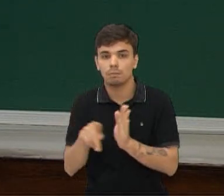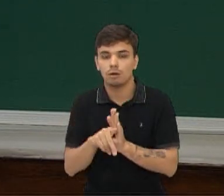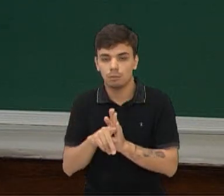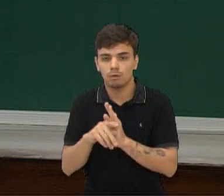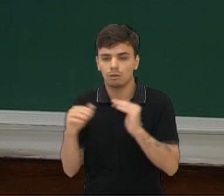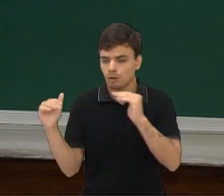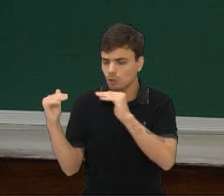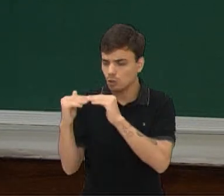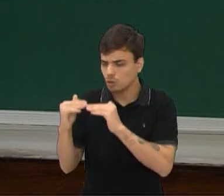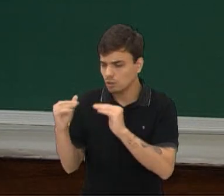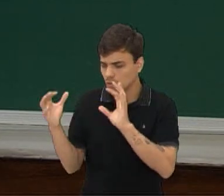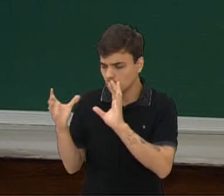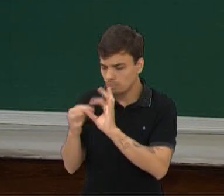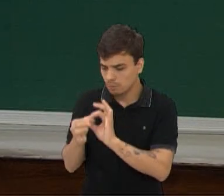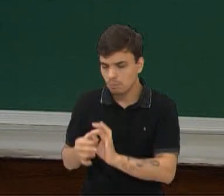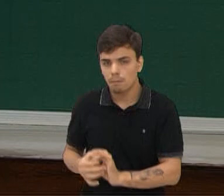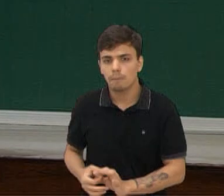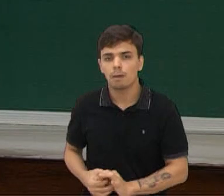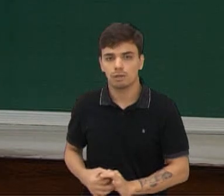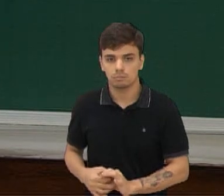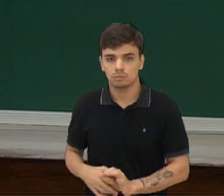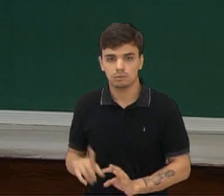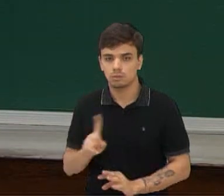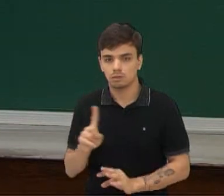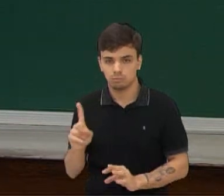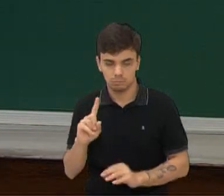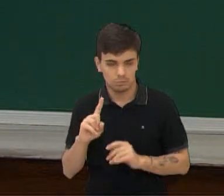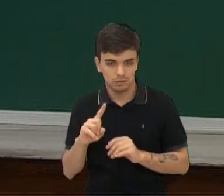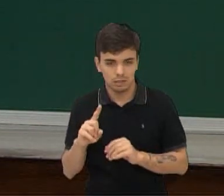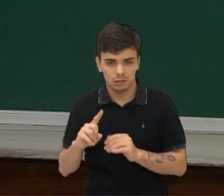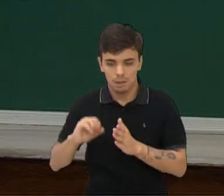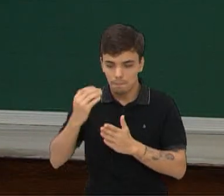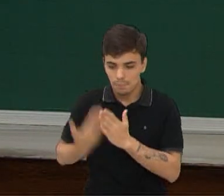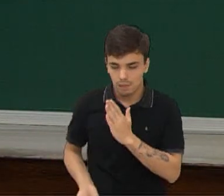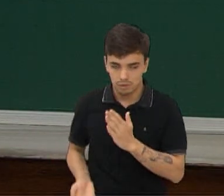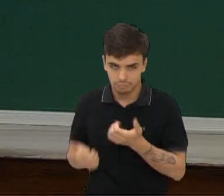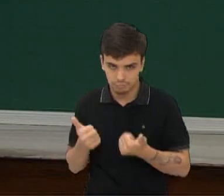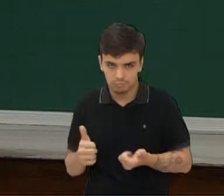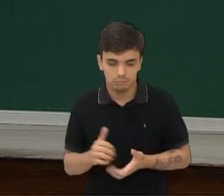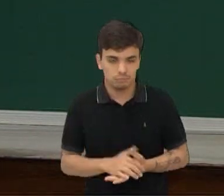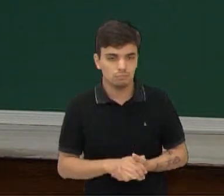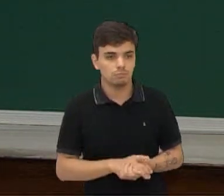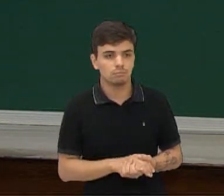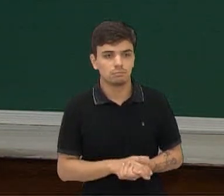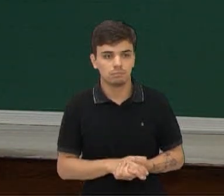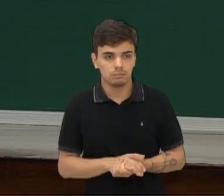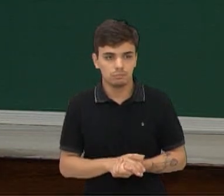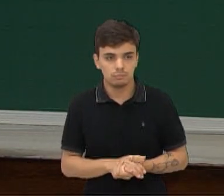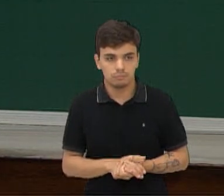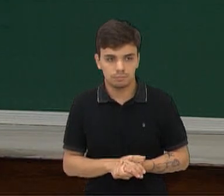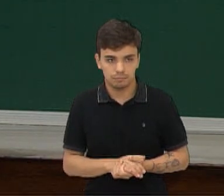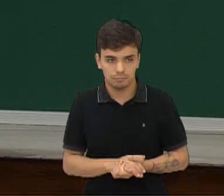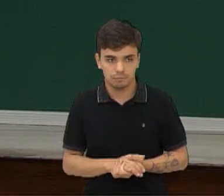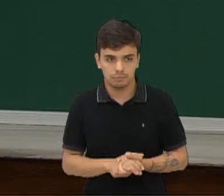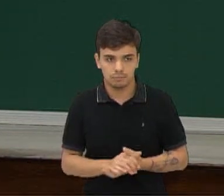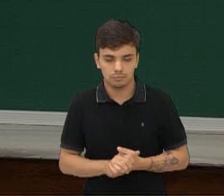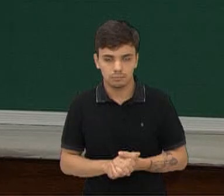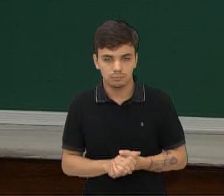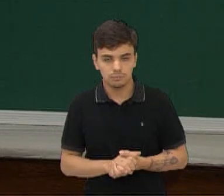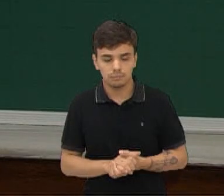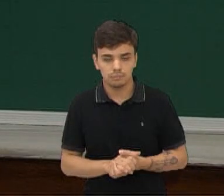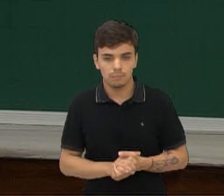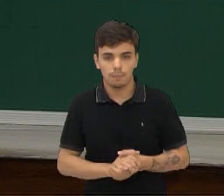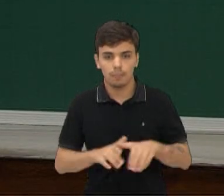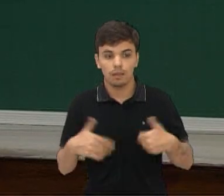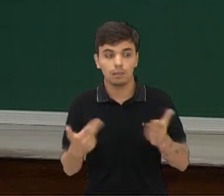novo. Liga o teu texto, não deixa ele desligado, tá? Não deixa ele perdido ali. Vamos lá? Opa!